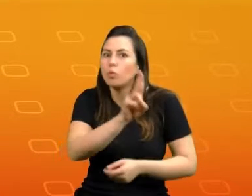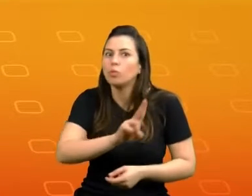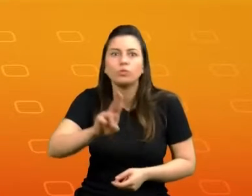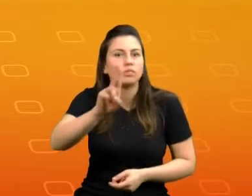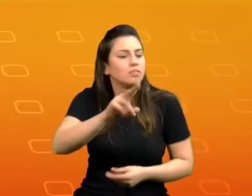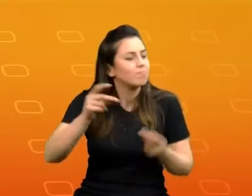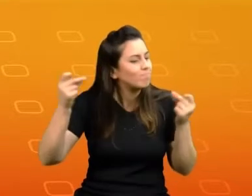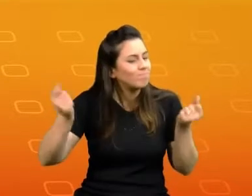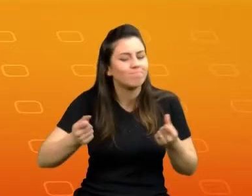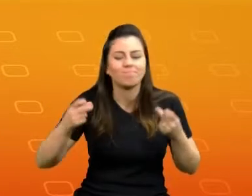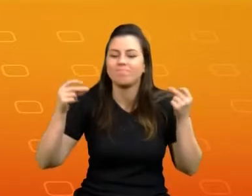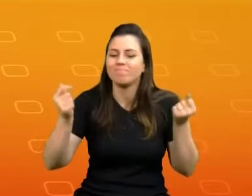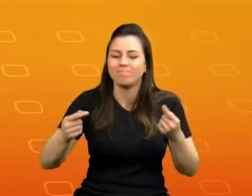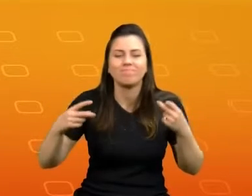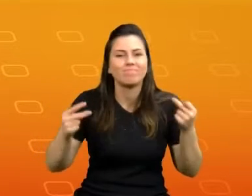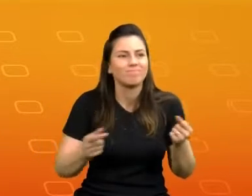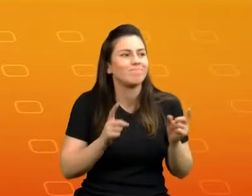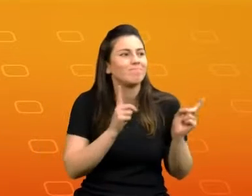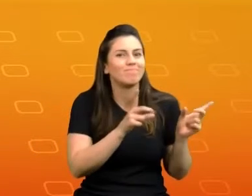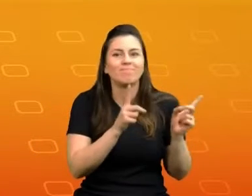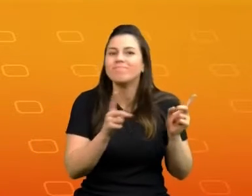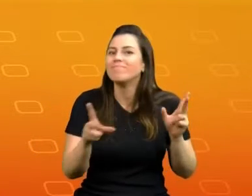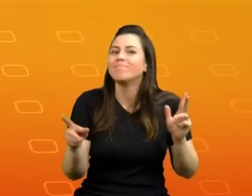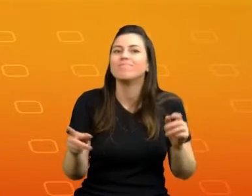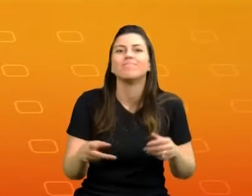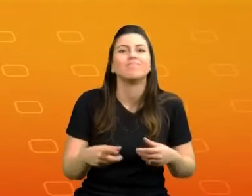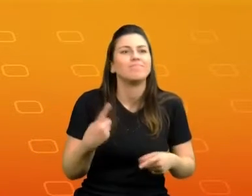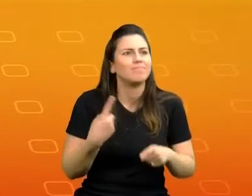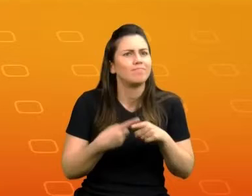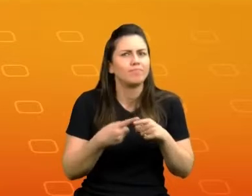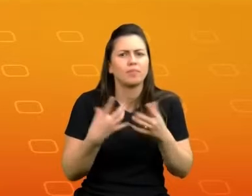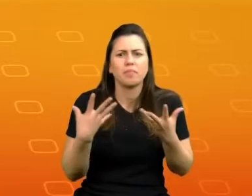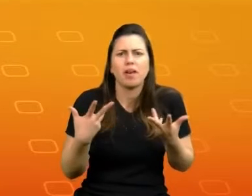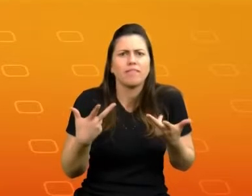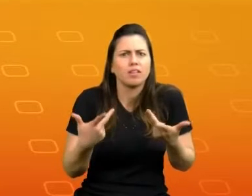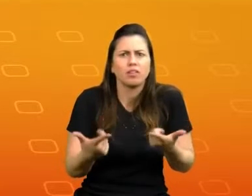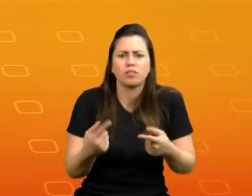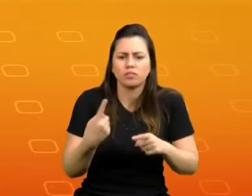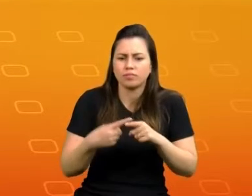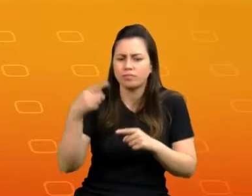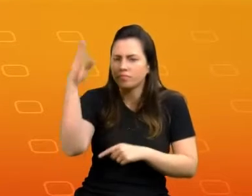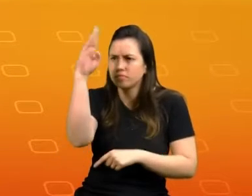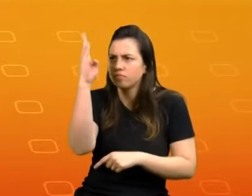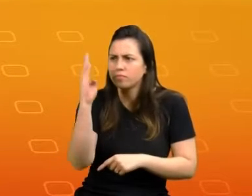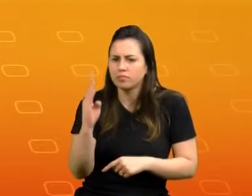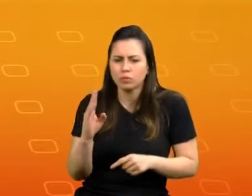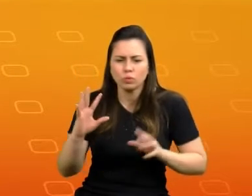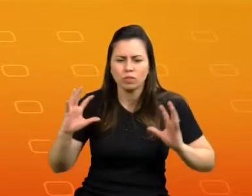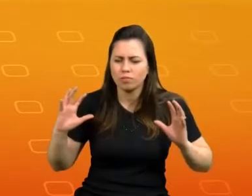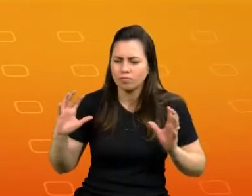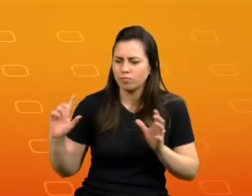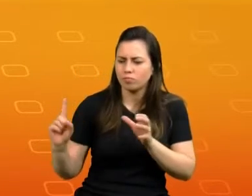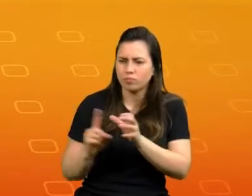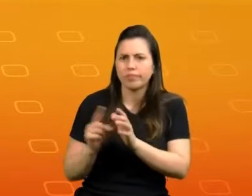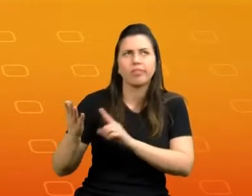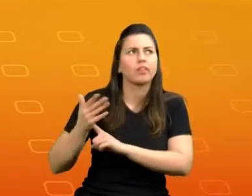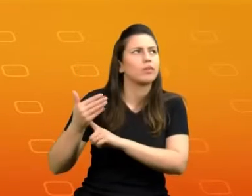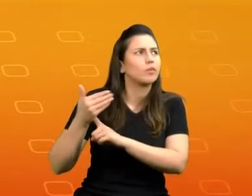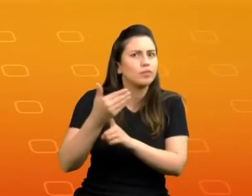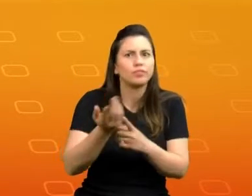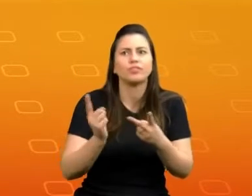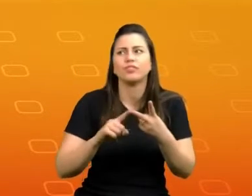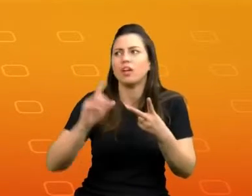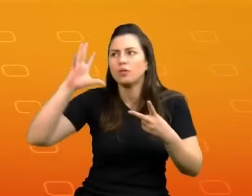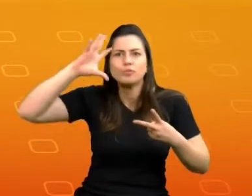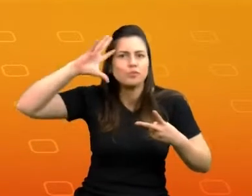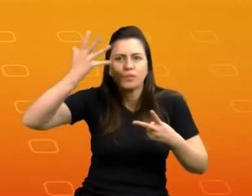tempo com o material de vendas até da isl pelo mundo porque o brasileiro para juntar tudo isso que vocês falaram da tecnologia do as